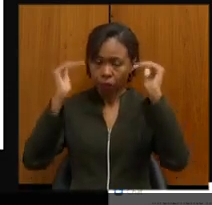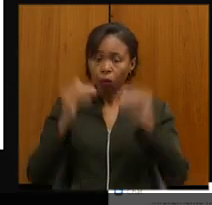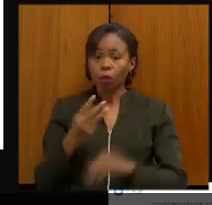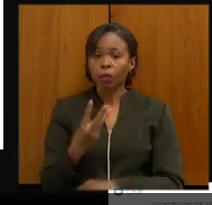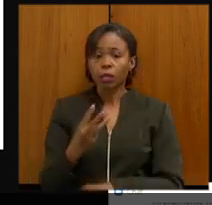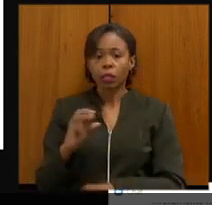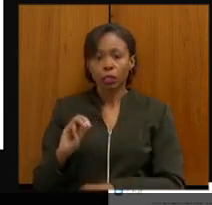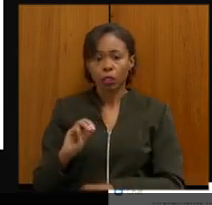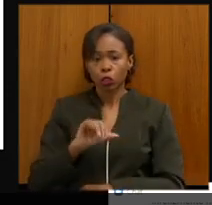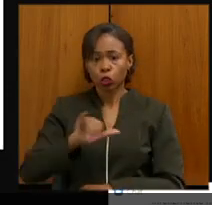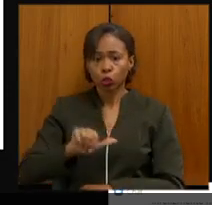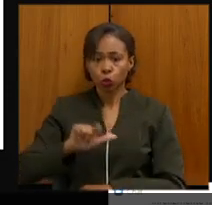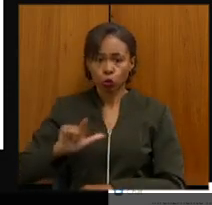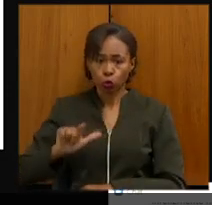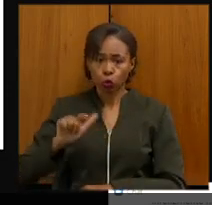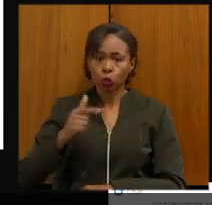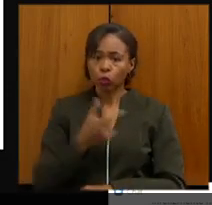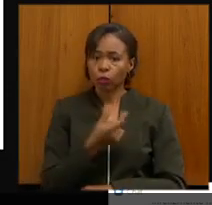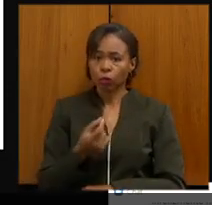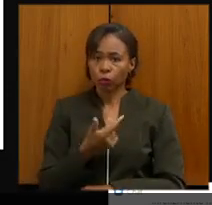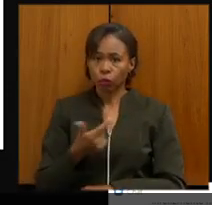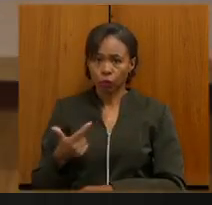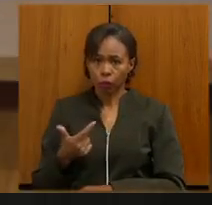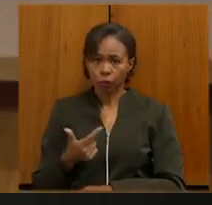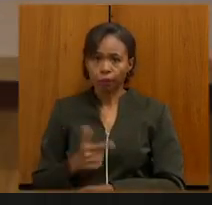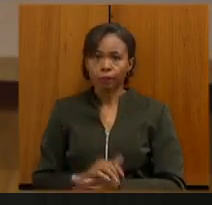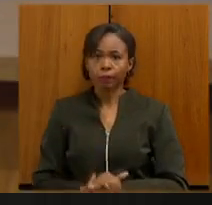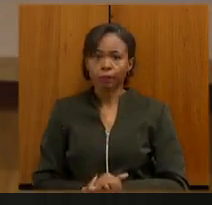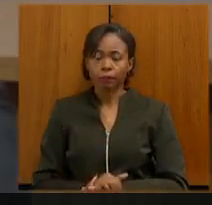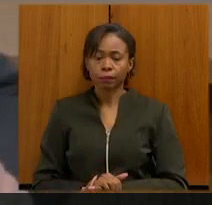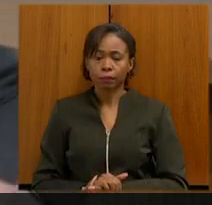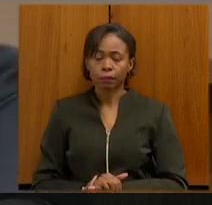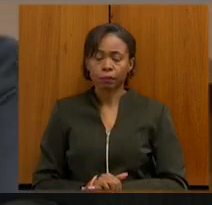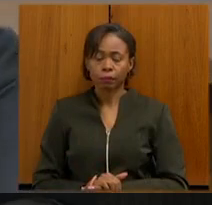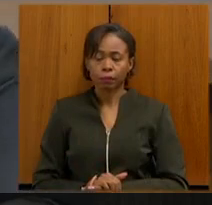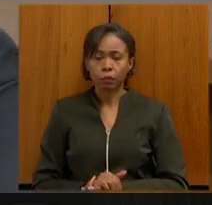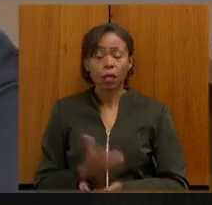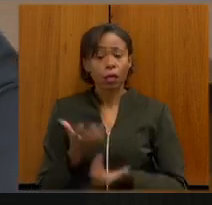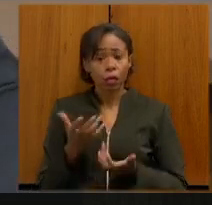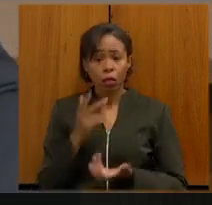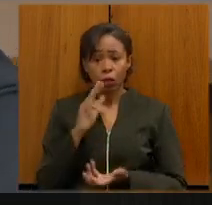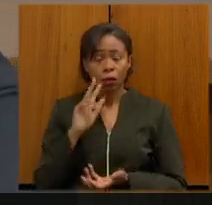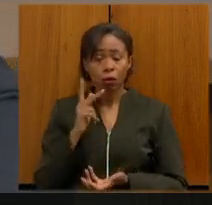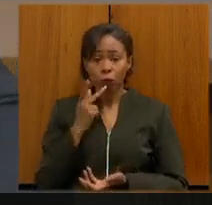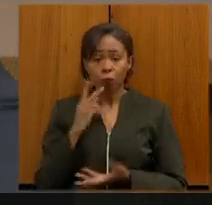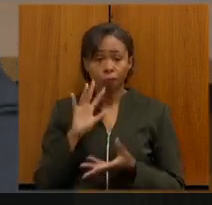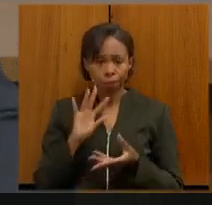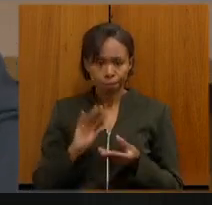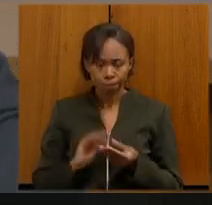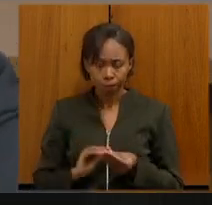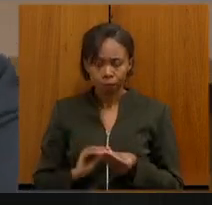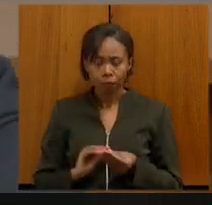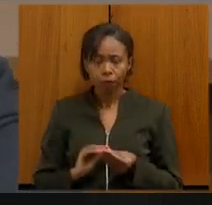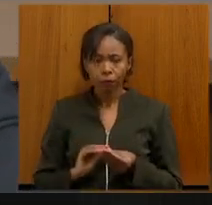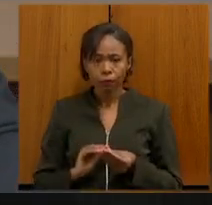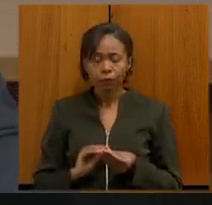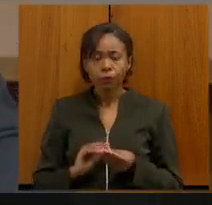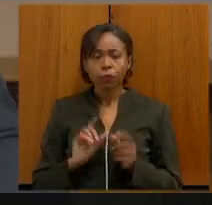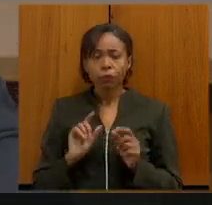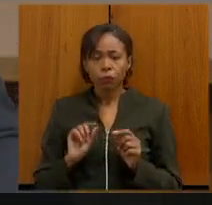aí para 30 de Junho deste ano bom então eu quero concluir só reforçando que a missão